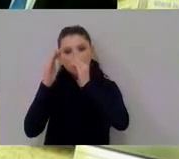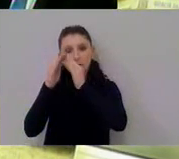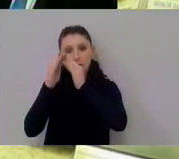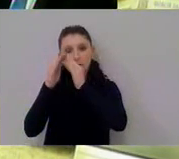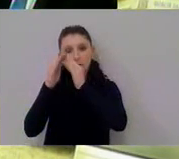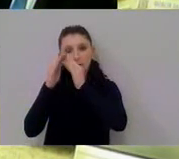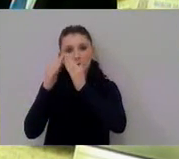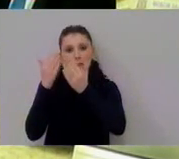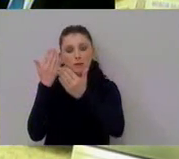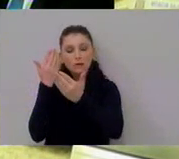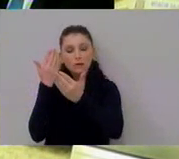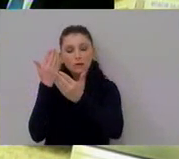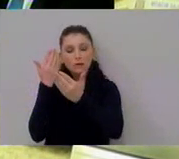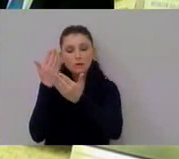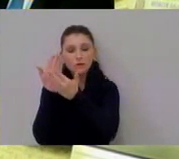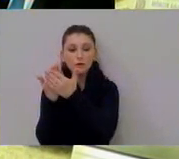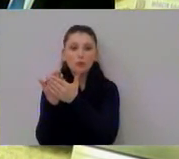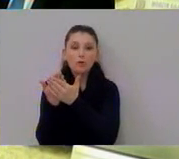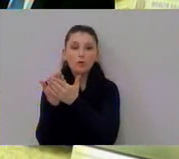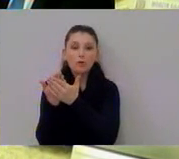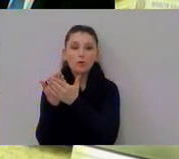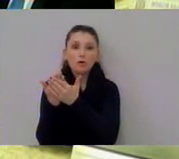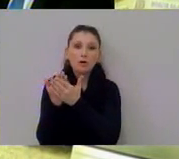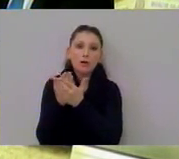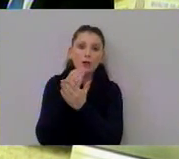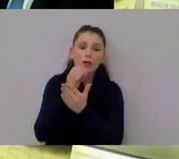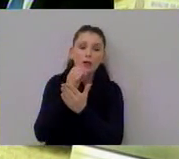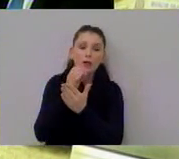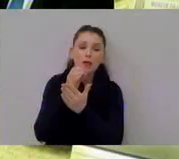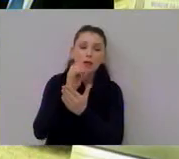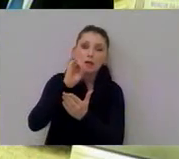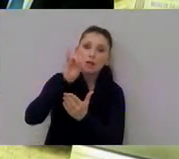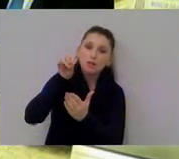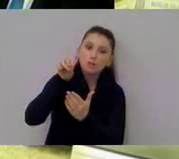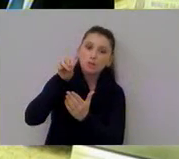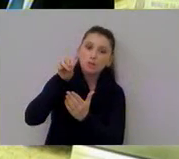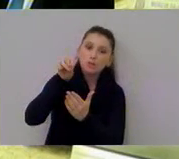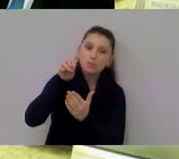da escola José César.